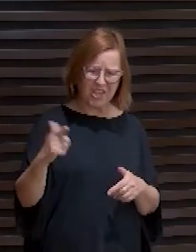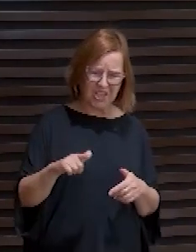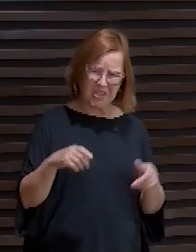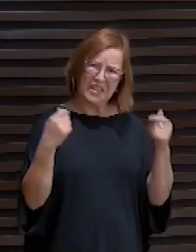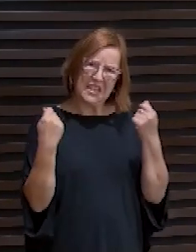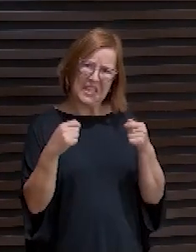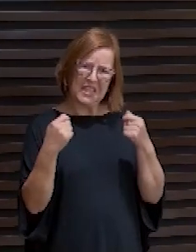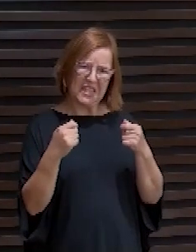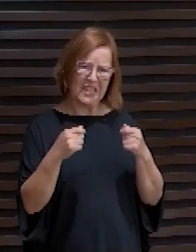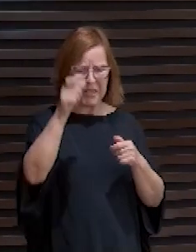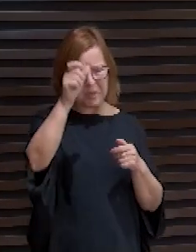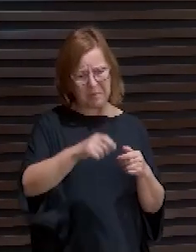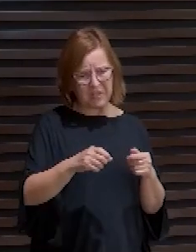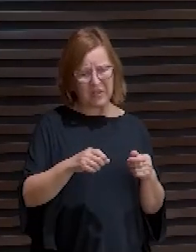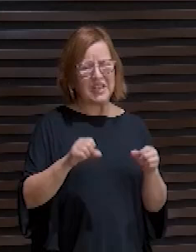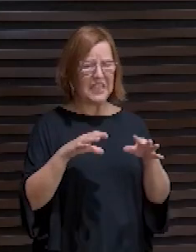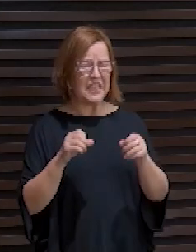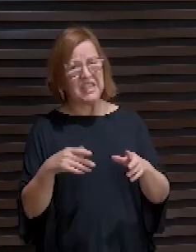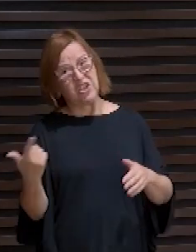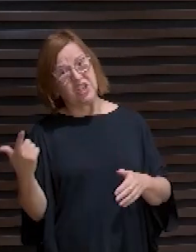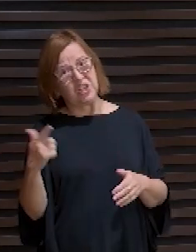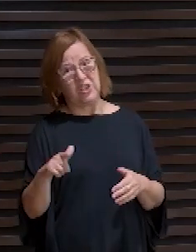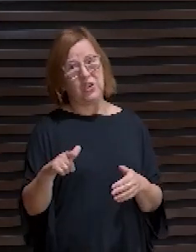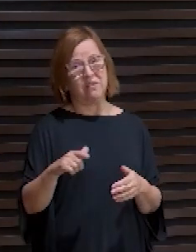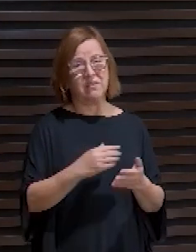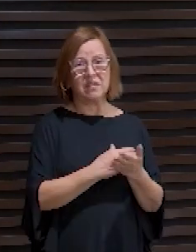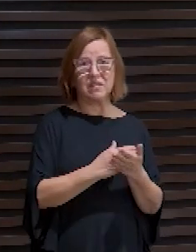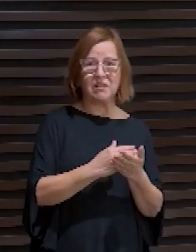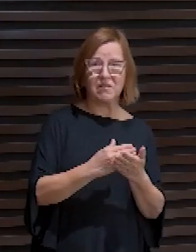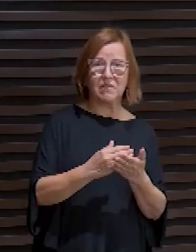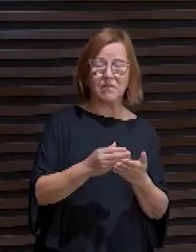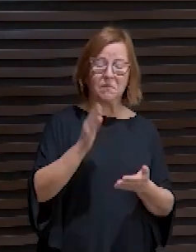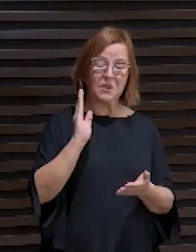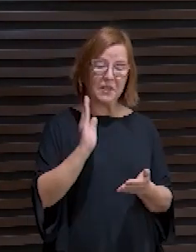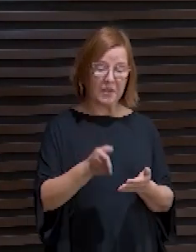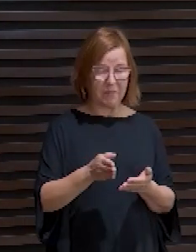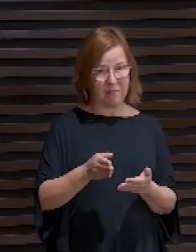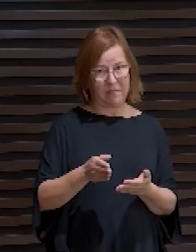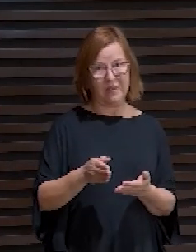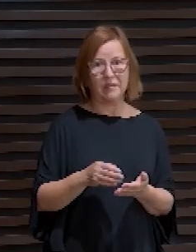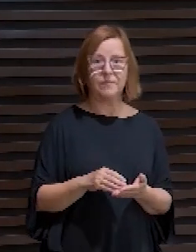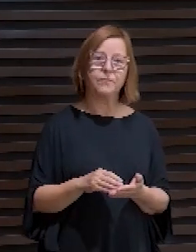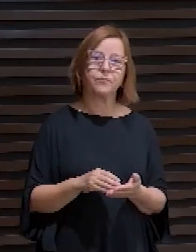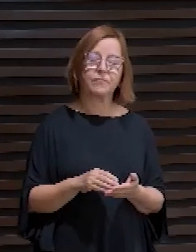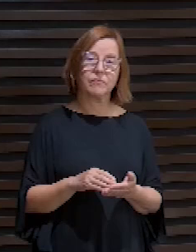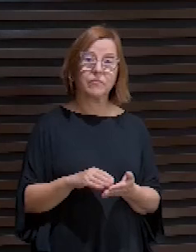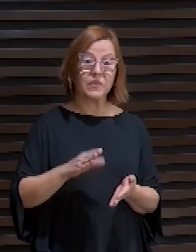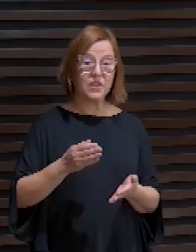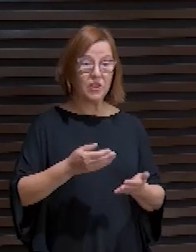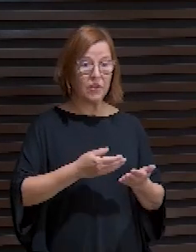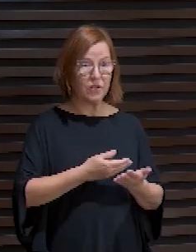que vos ensine de novo quais são os princípios elementares dos oráculos de Deus. Assim vos tornastes